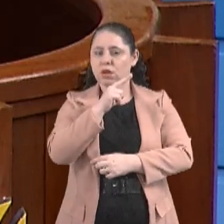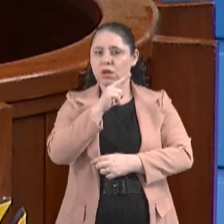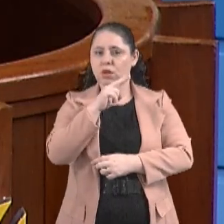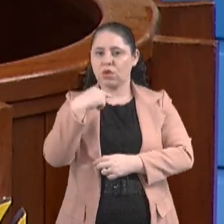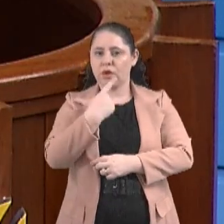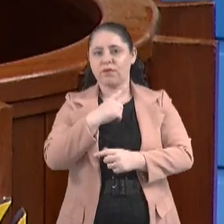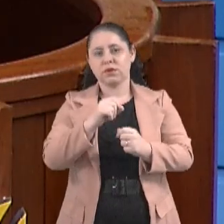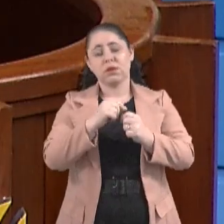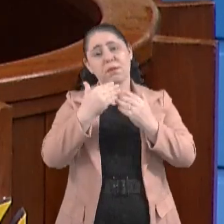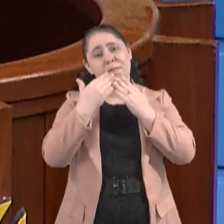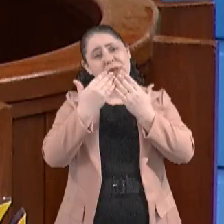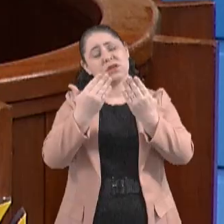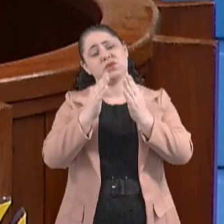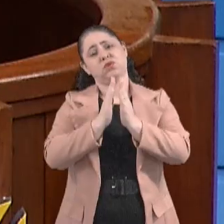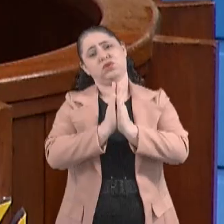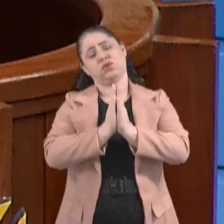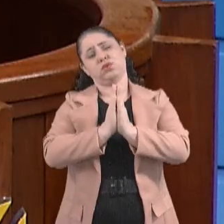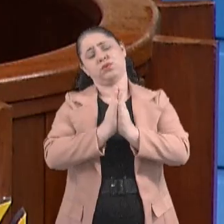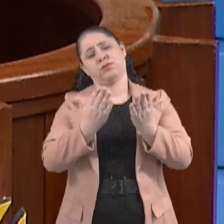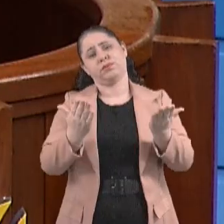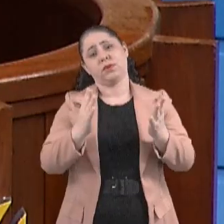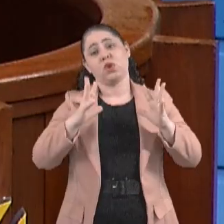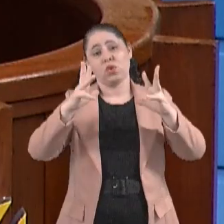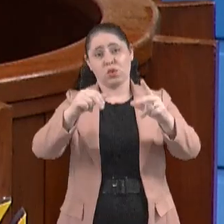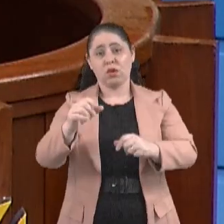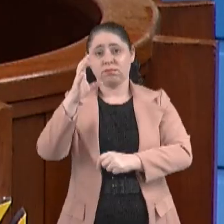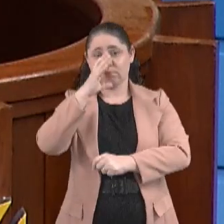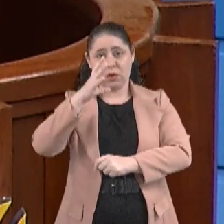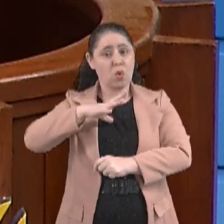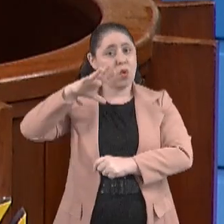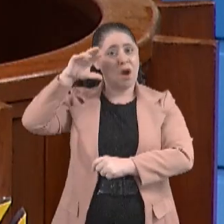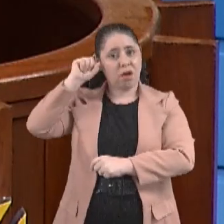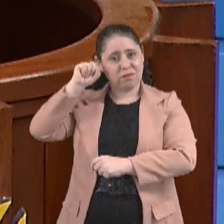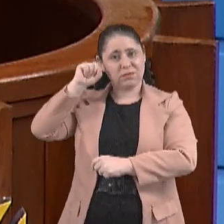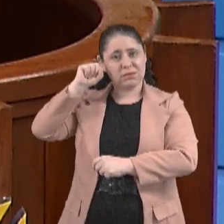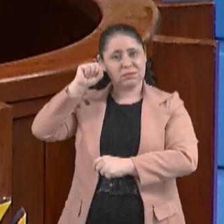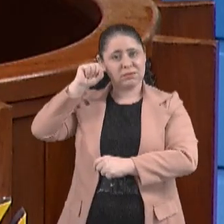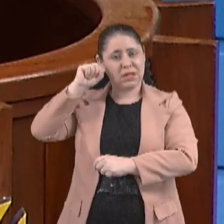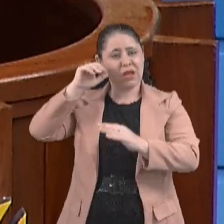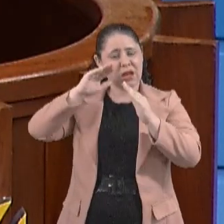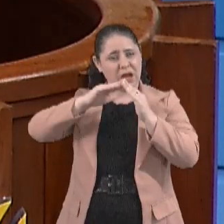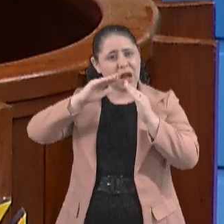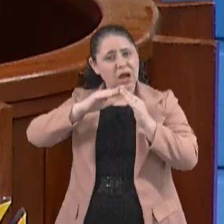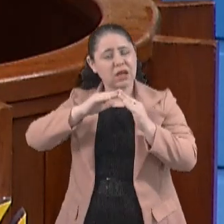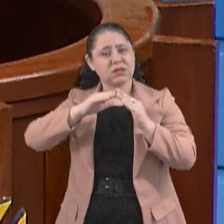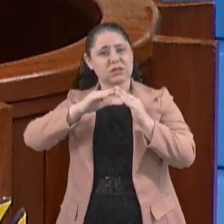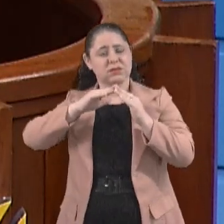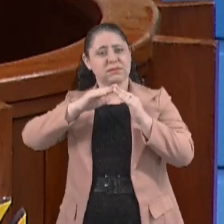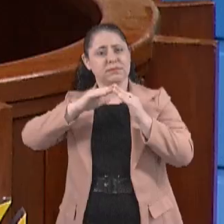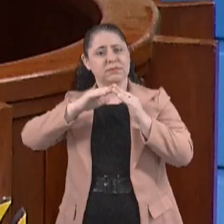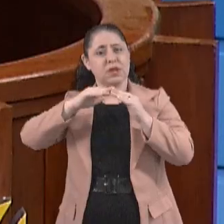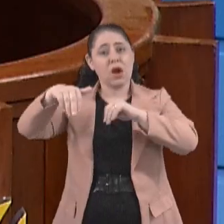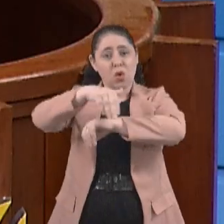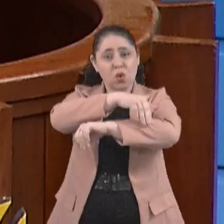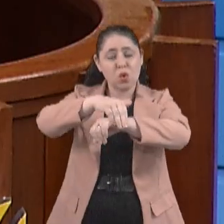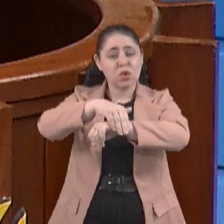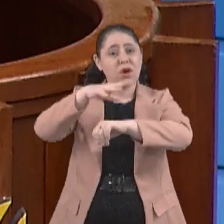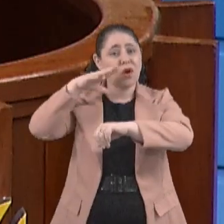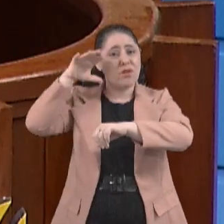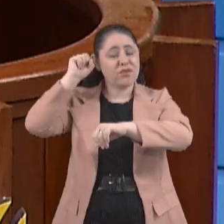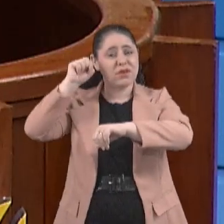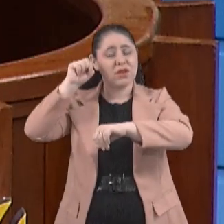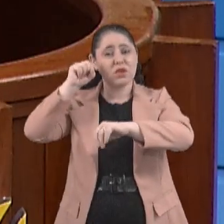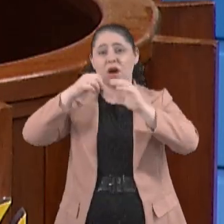fazemos aqui um apelo a todos que estão nos ouvindo, a quem está em casa, quem está na rua agora nos